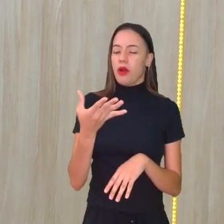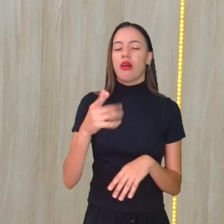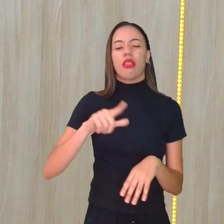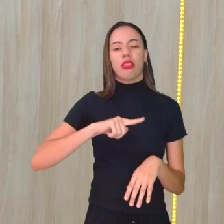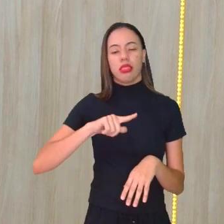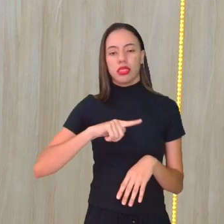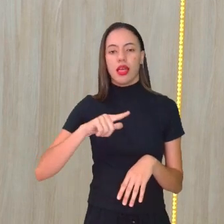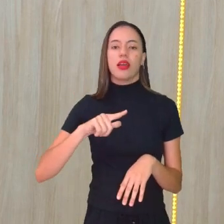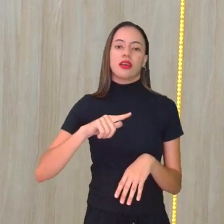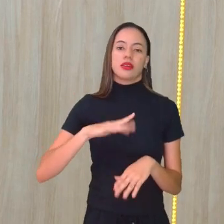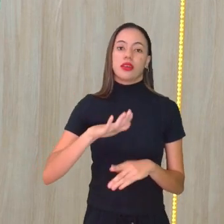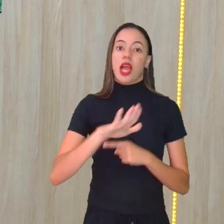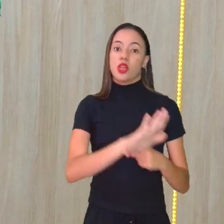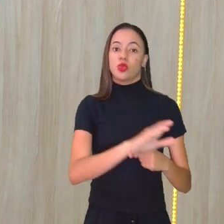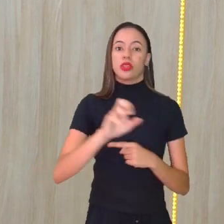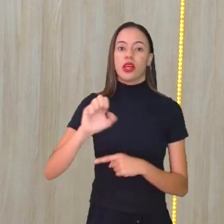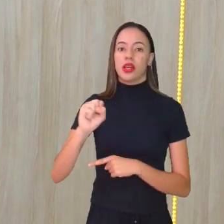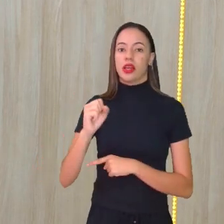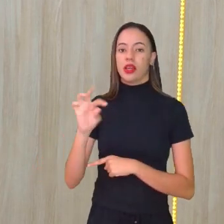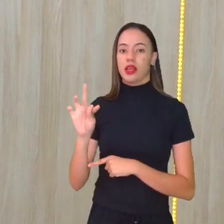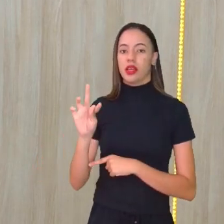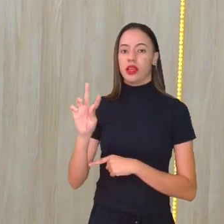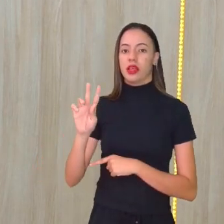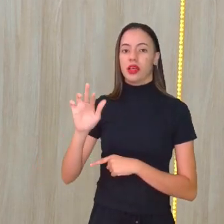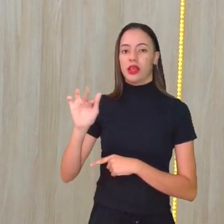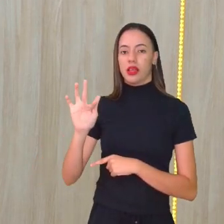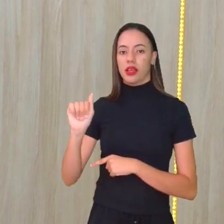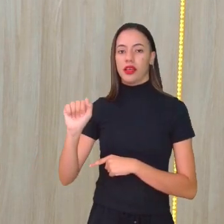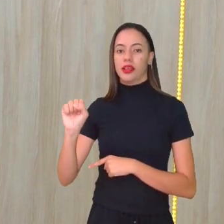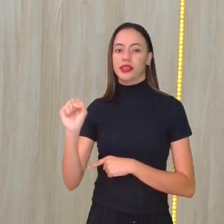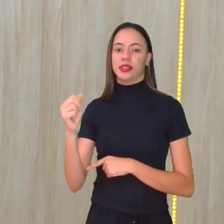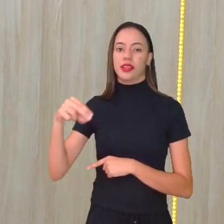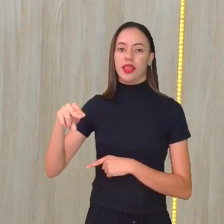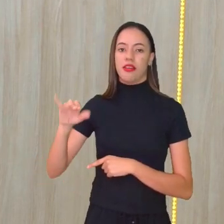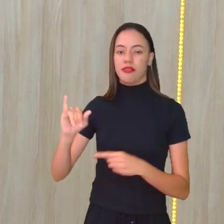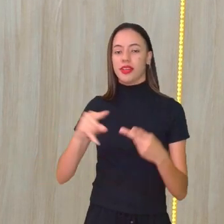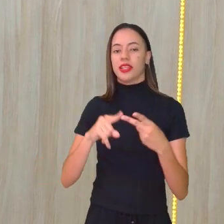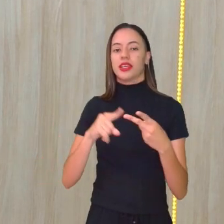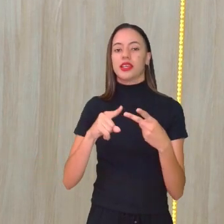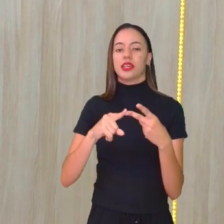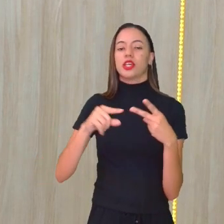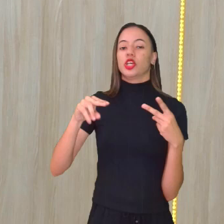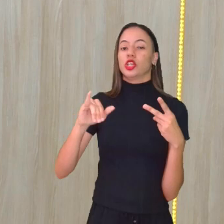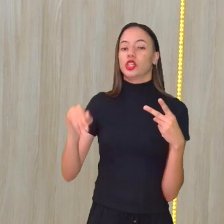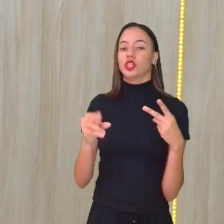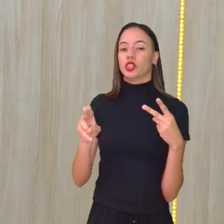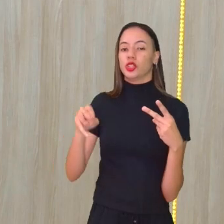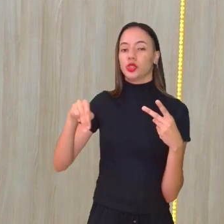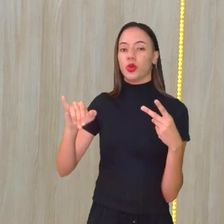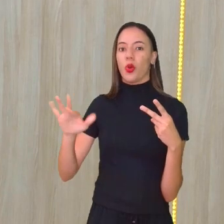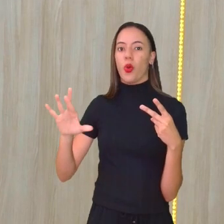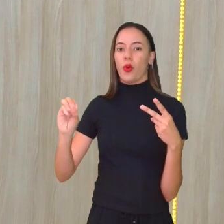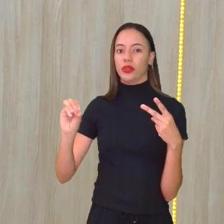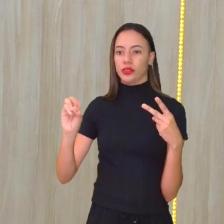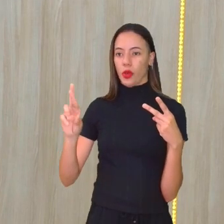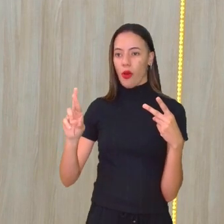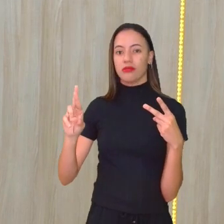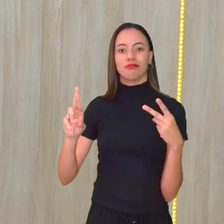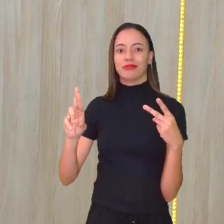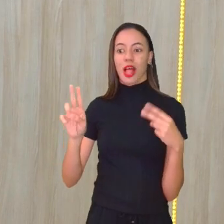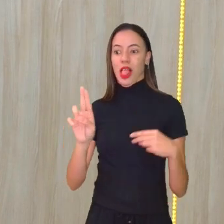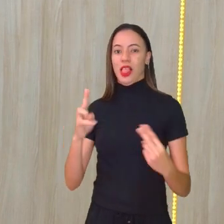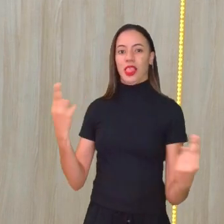da Stephanie e do nosso xará Juninho. Juninho aí, ó, tamo junto aí,